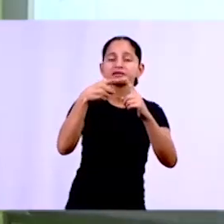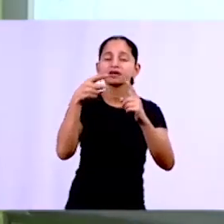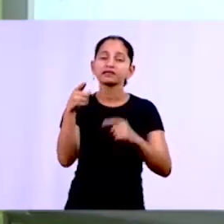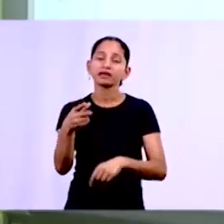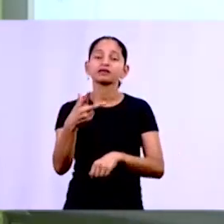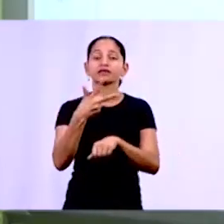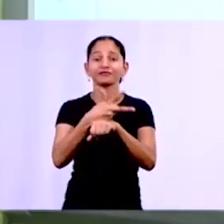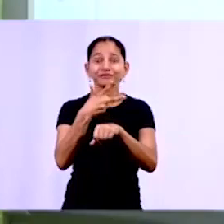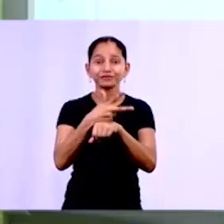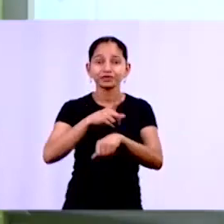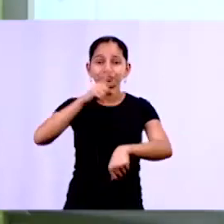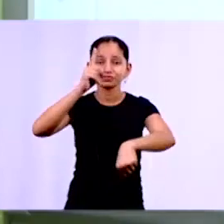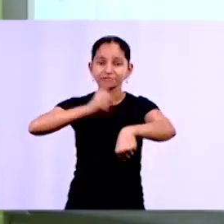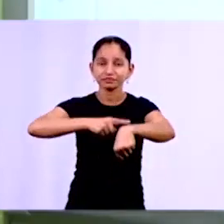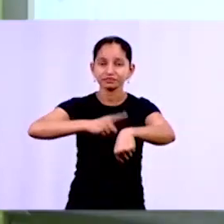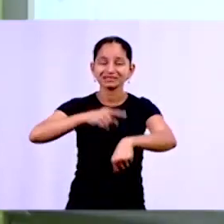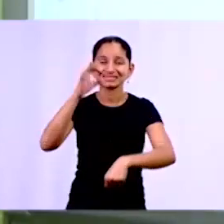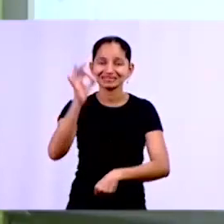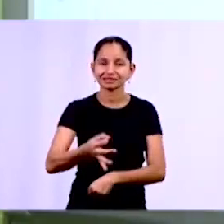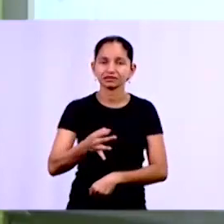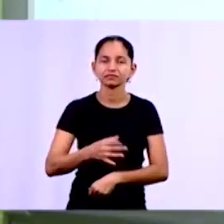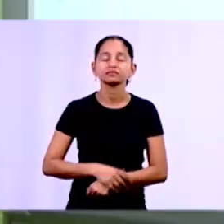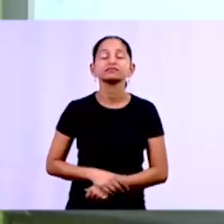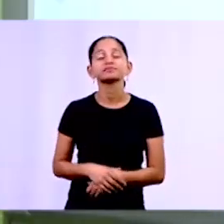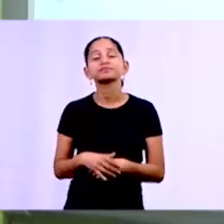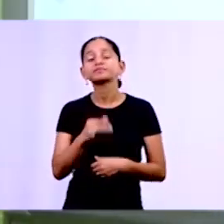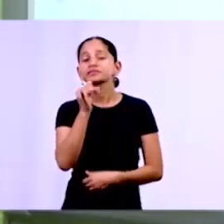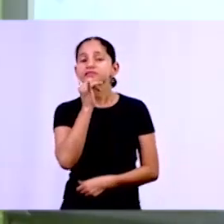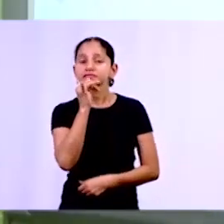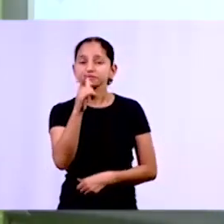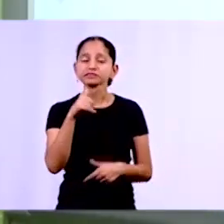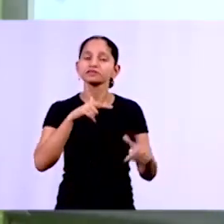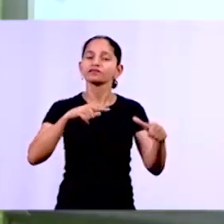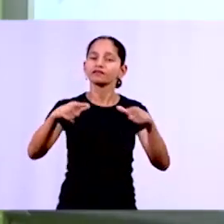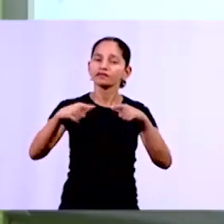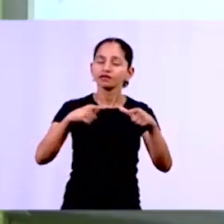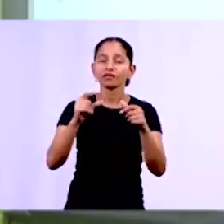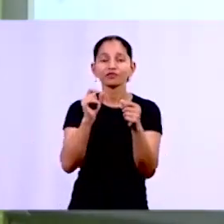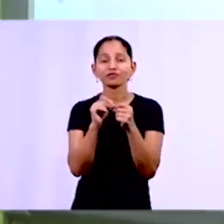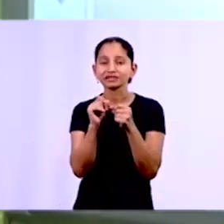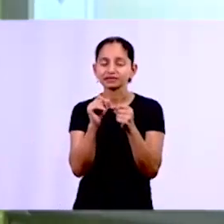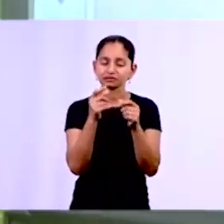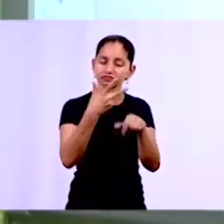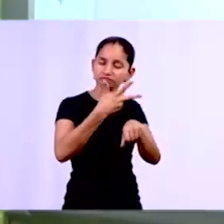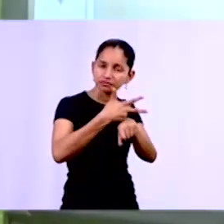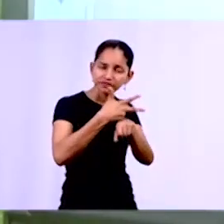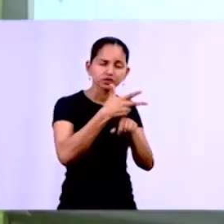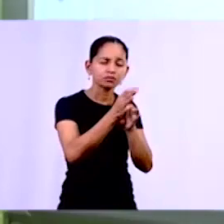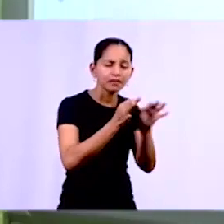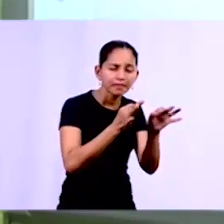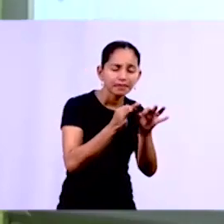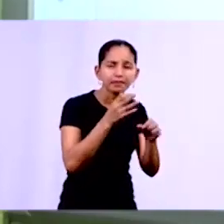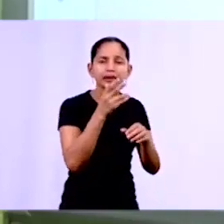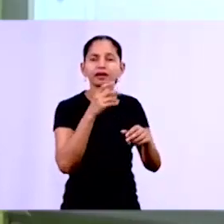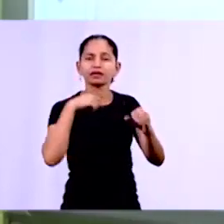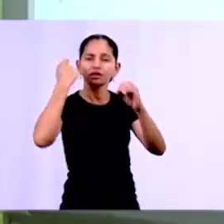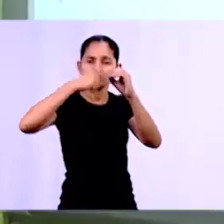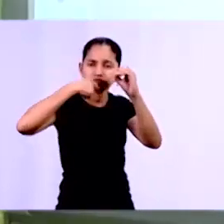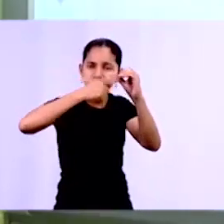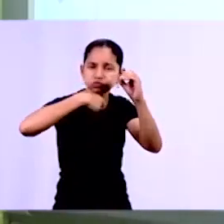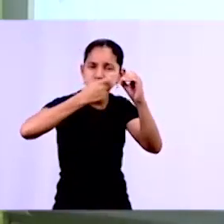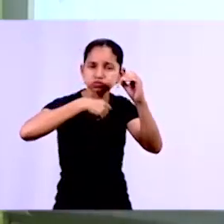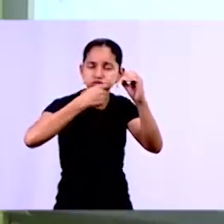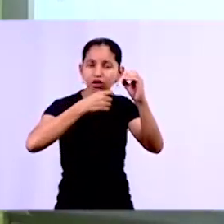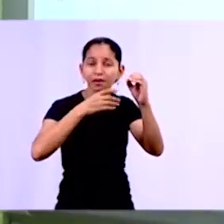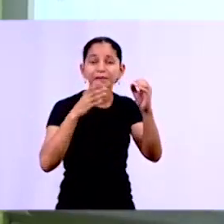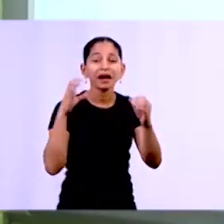vídeo em tempo real. Eu estou trabalhando numa edição e eu preciso trabalhar, processar aquelas informações,